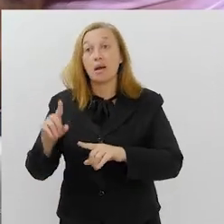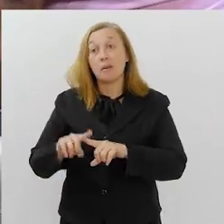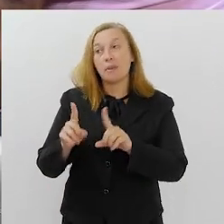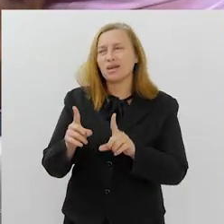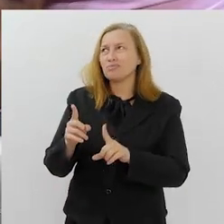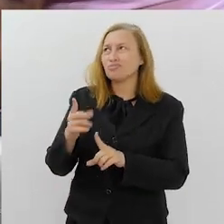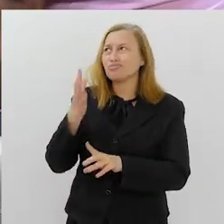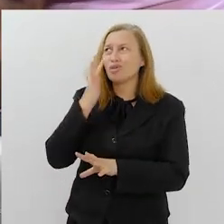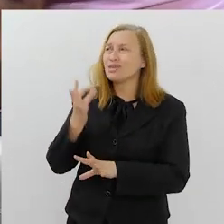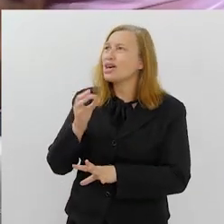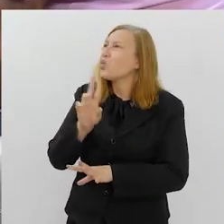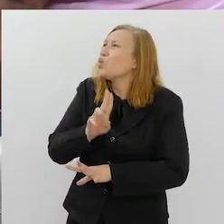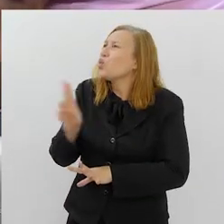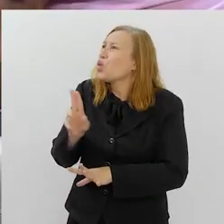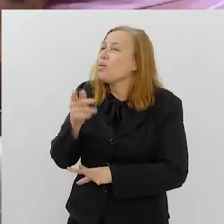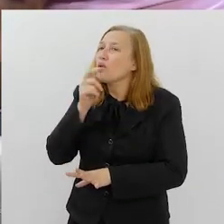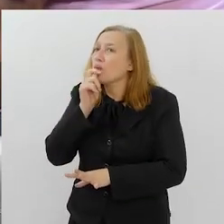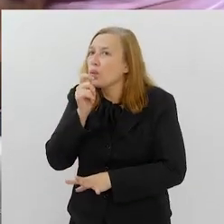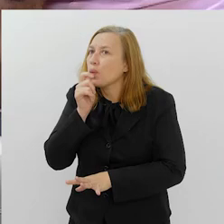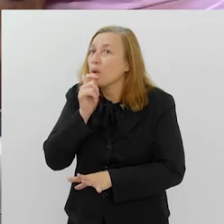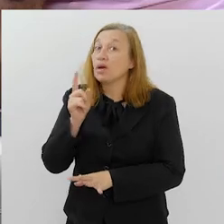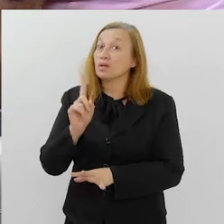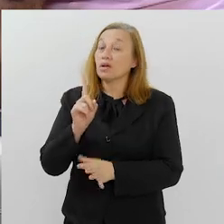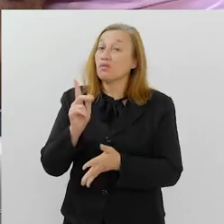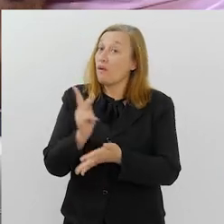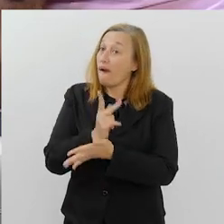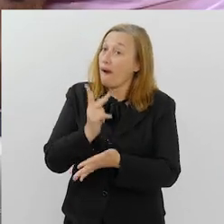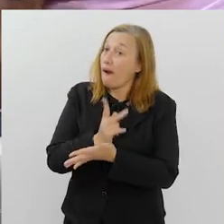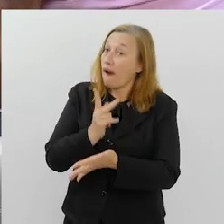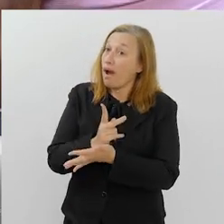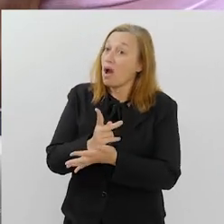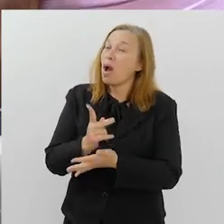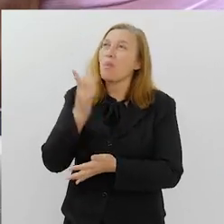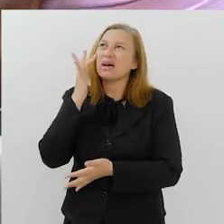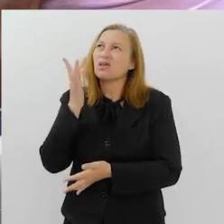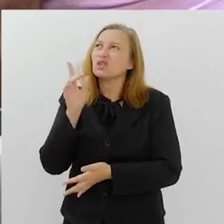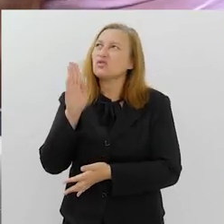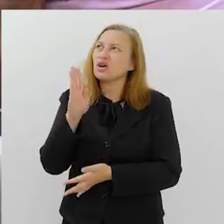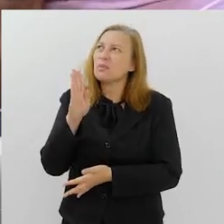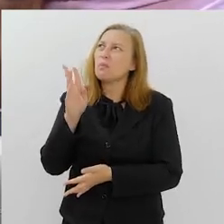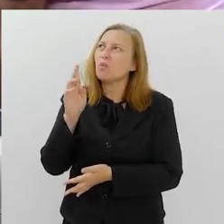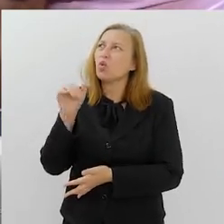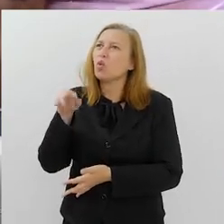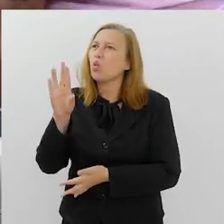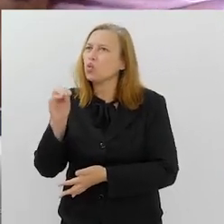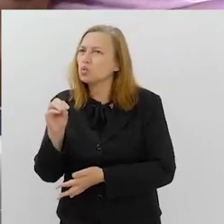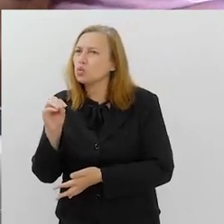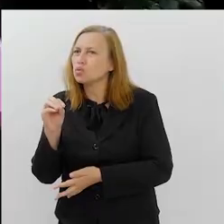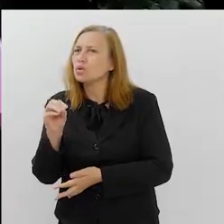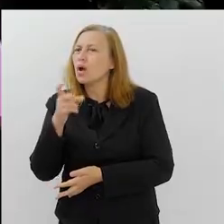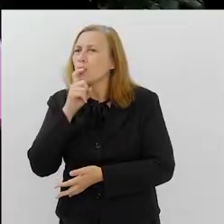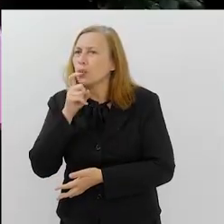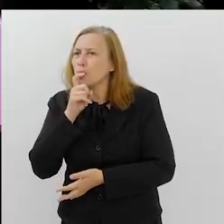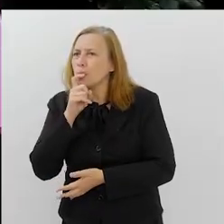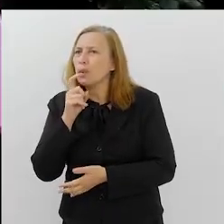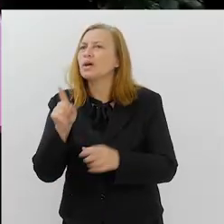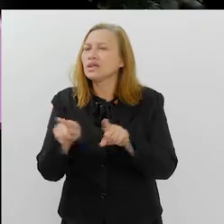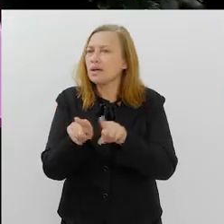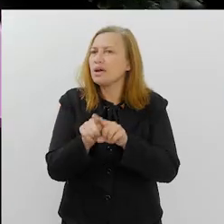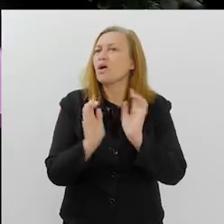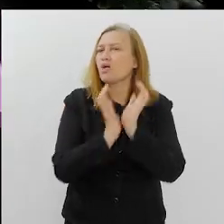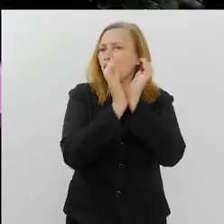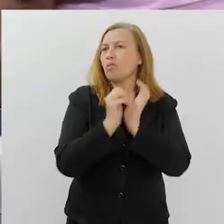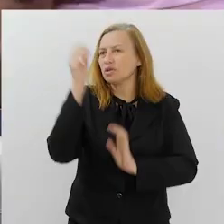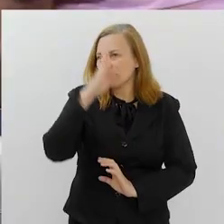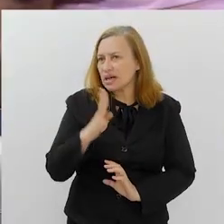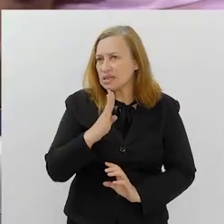Agora eu não vou me recordar o nome do árbitro, não vou cometer nenhuma injustiça, mas se eu não me engano foi o Bruno Arleu. Uhum. Mas que não... apita no Brasileiro. Que apita no Brasileiro.